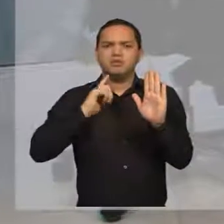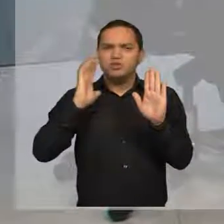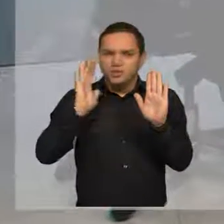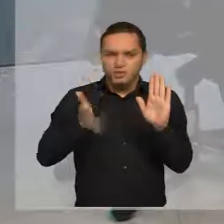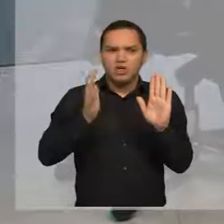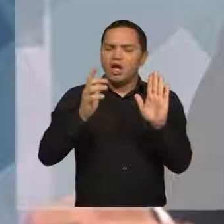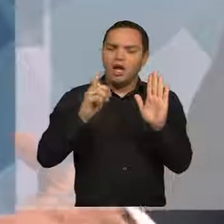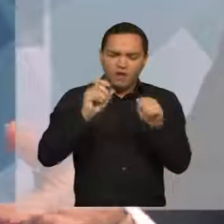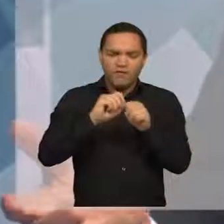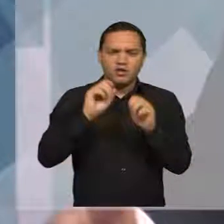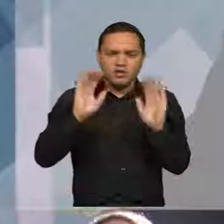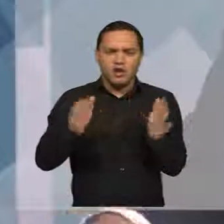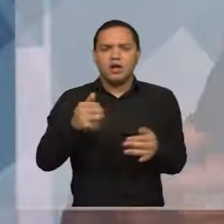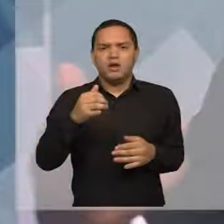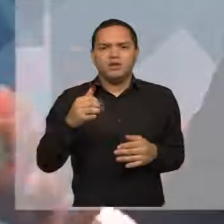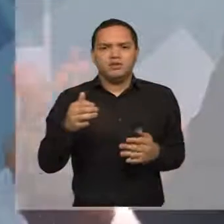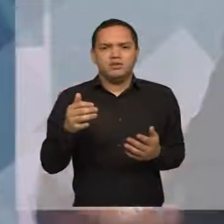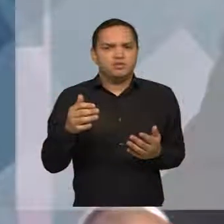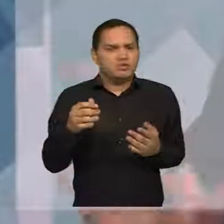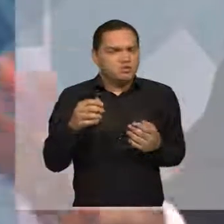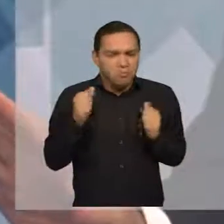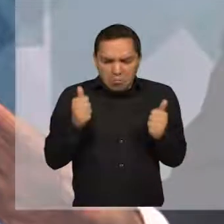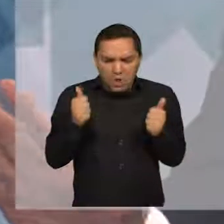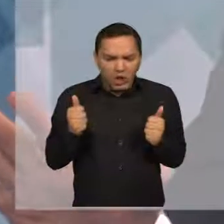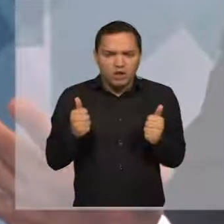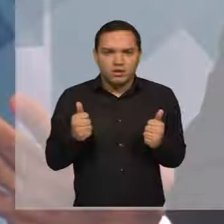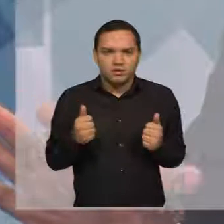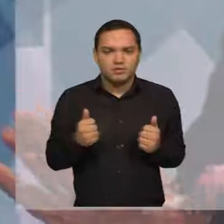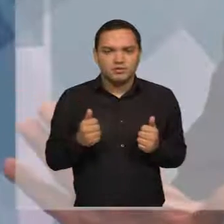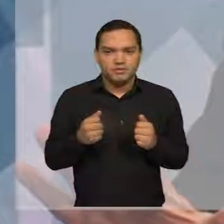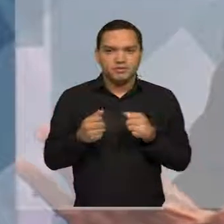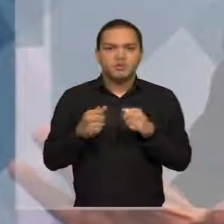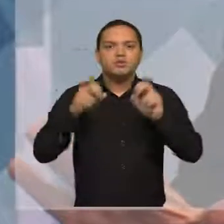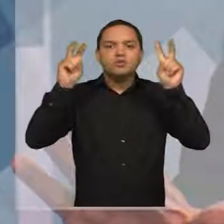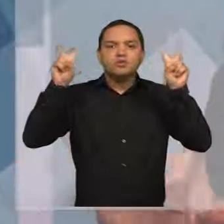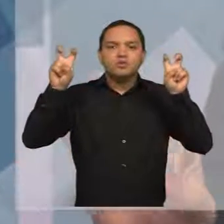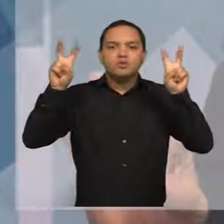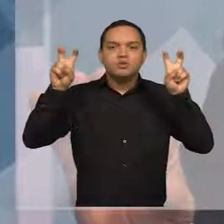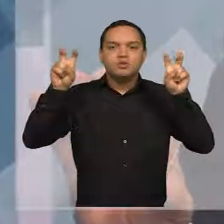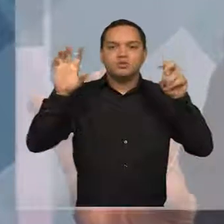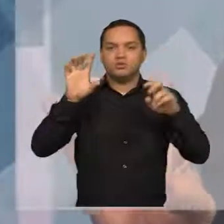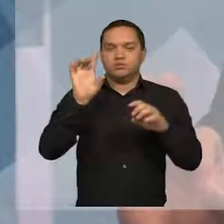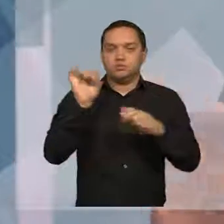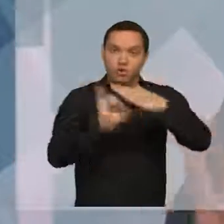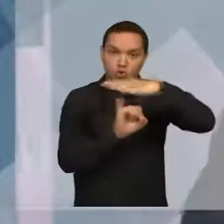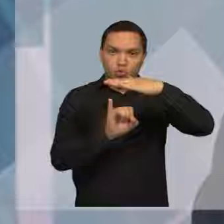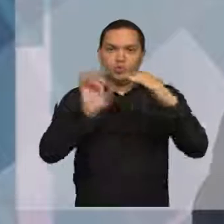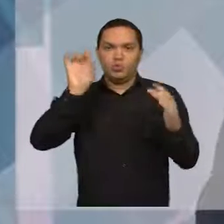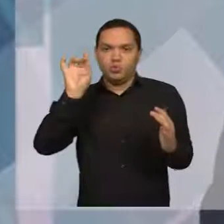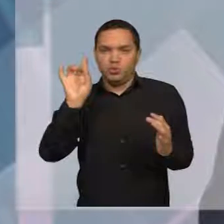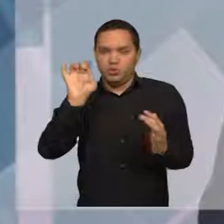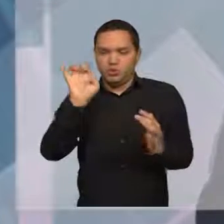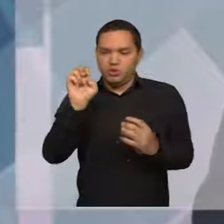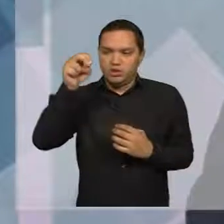com eficiência. Por exemplo, você pode questionar com relação ao Denox,